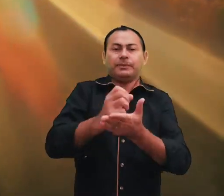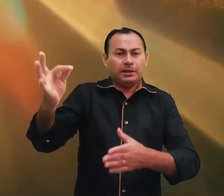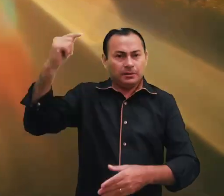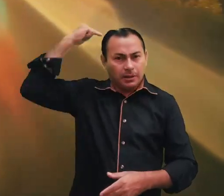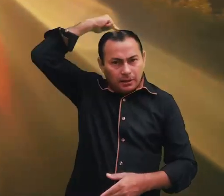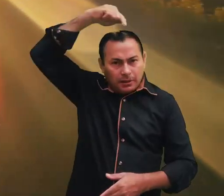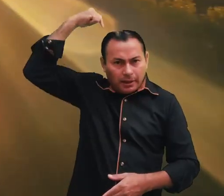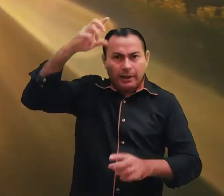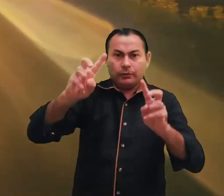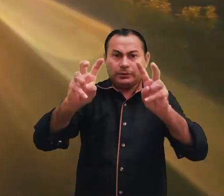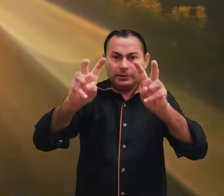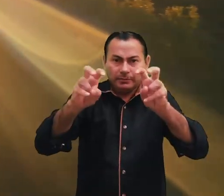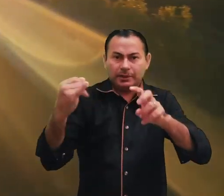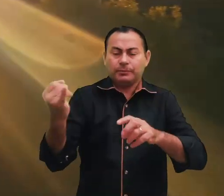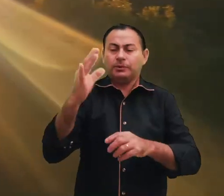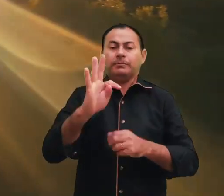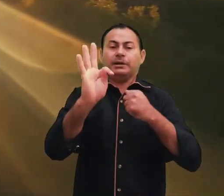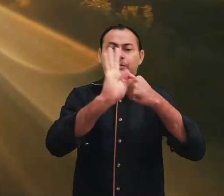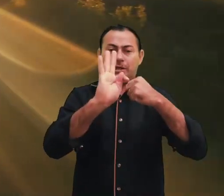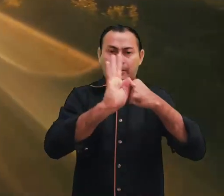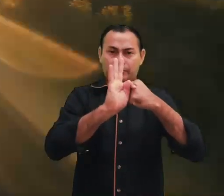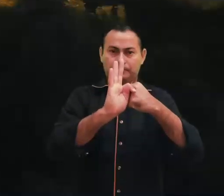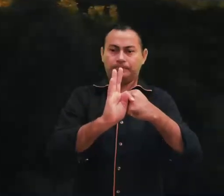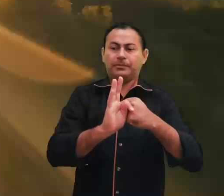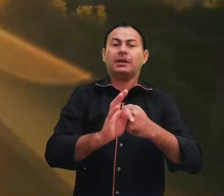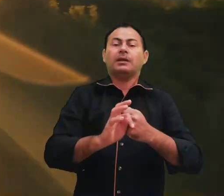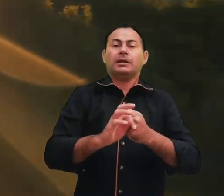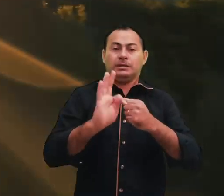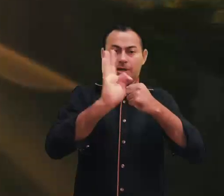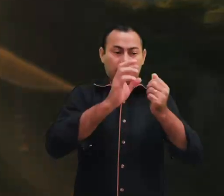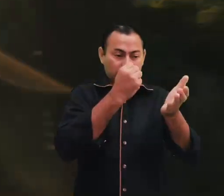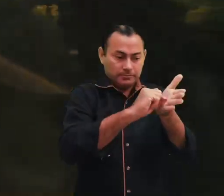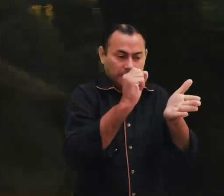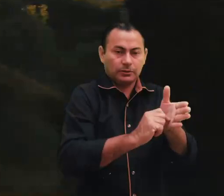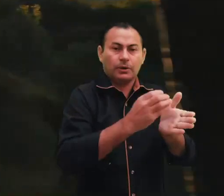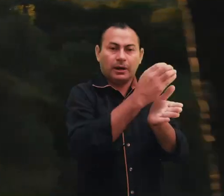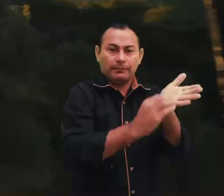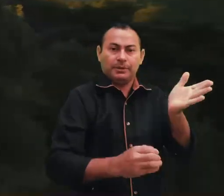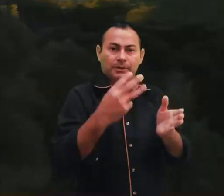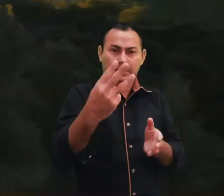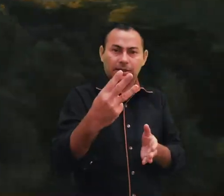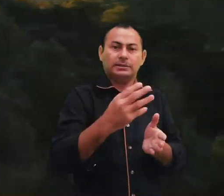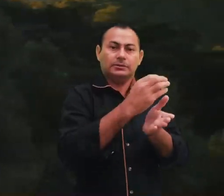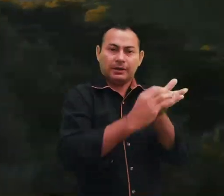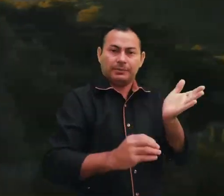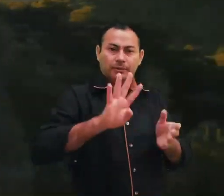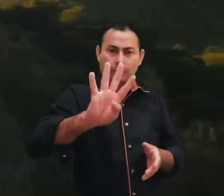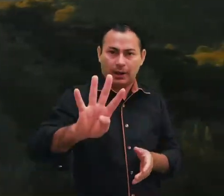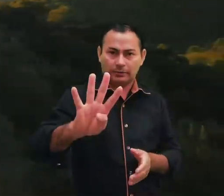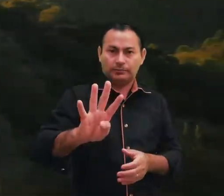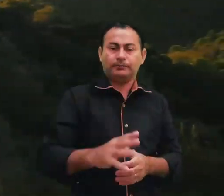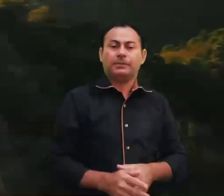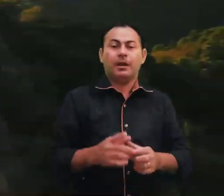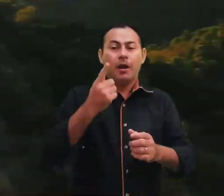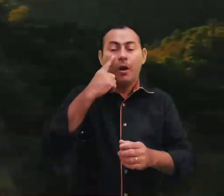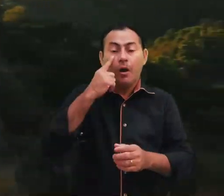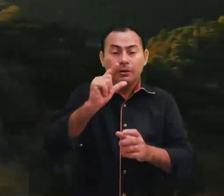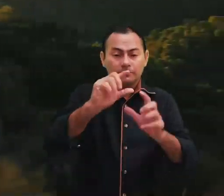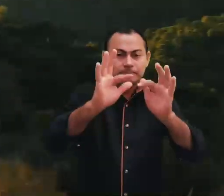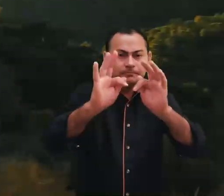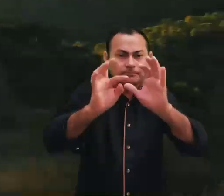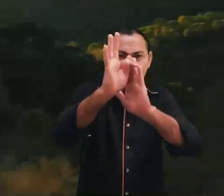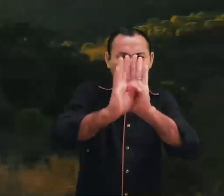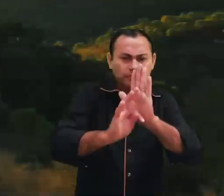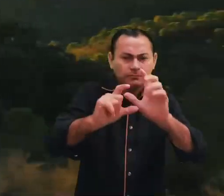santificação era um tema muito importante para Tiago, e ele escreveu sobre isso nos capítulos 3 e 4. Preste atenção nesse trecho